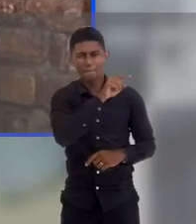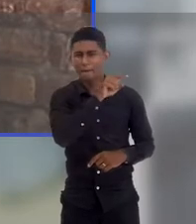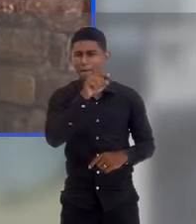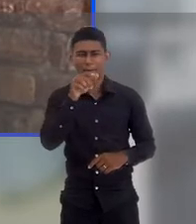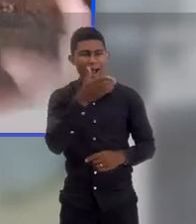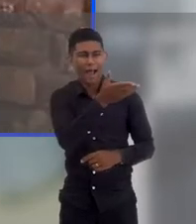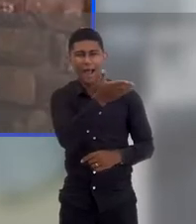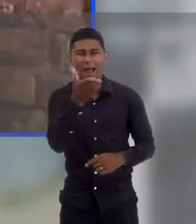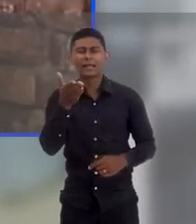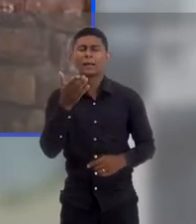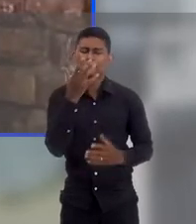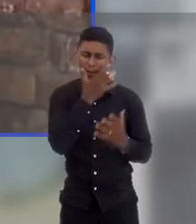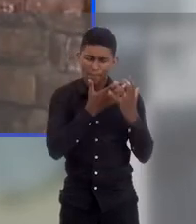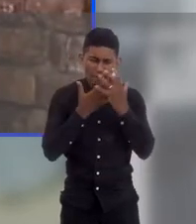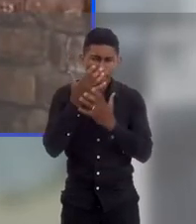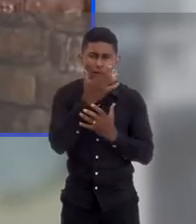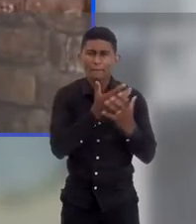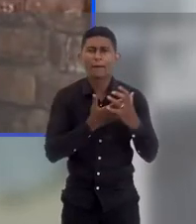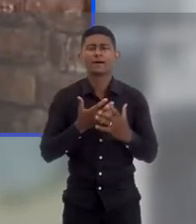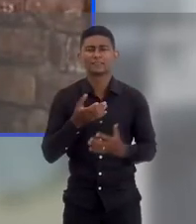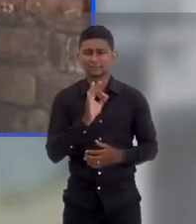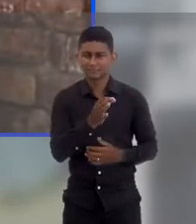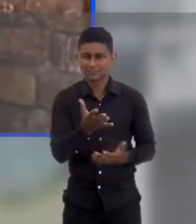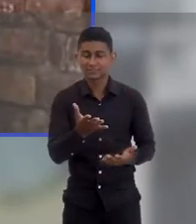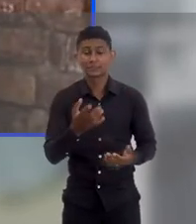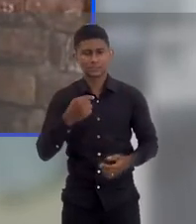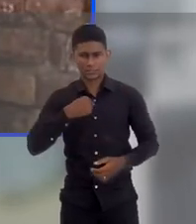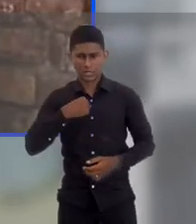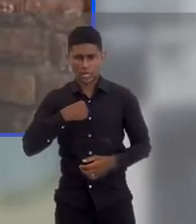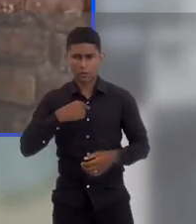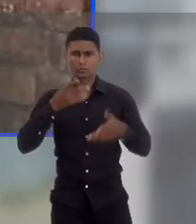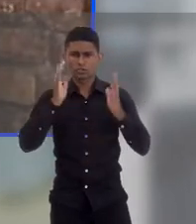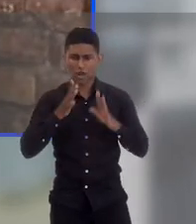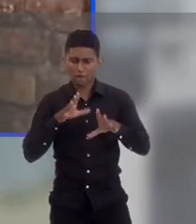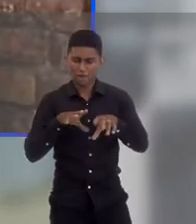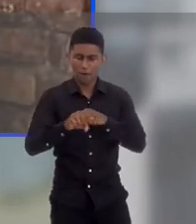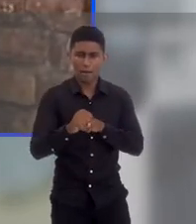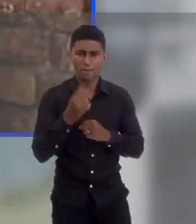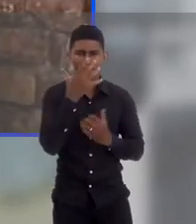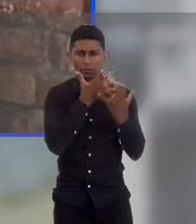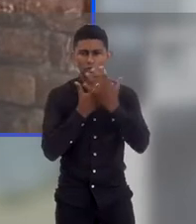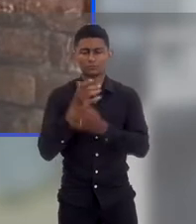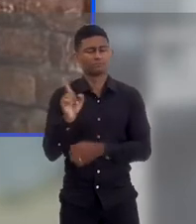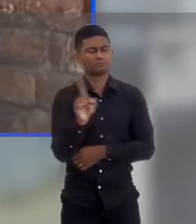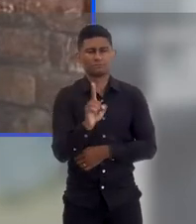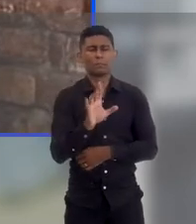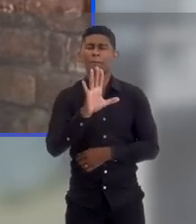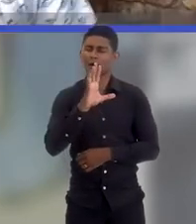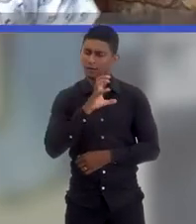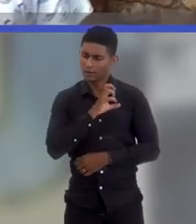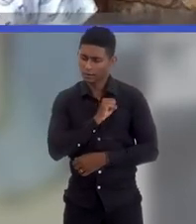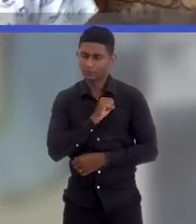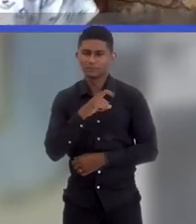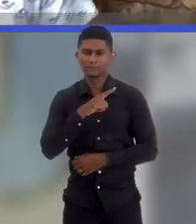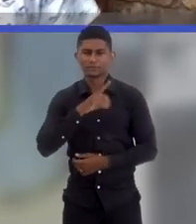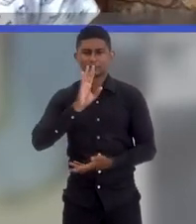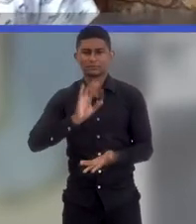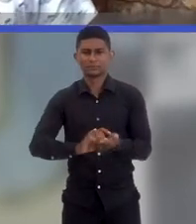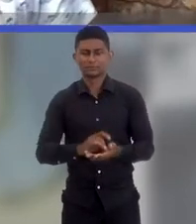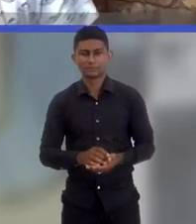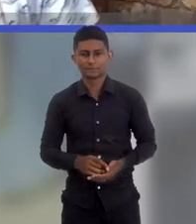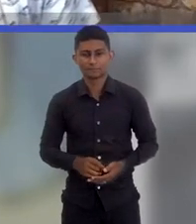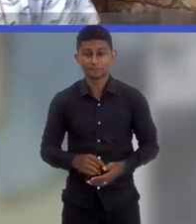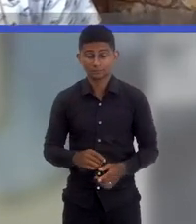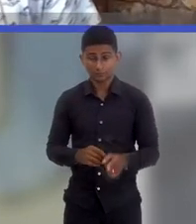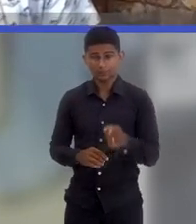fui a shows do Tom Jobim quando era criança. Eu não sou músico, não tenho nenhuma formação musical, mas eu amo música